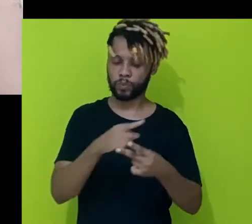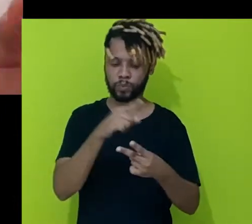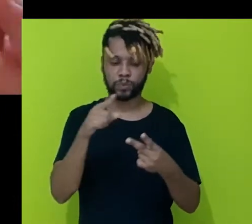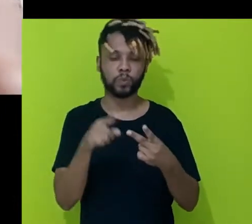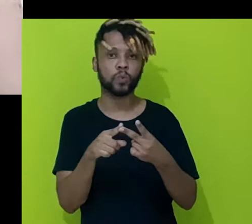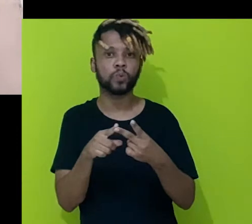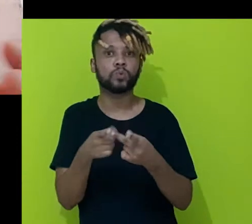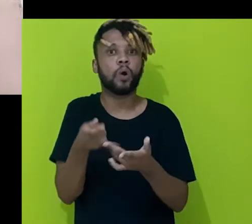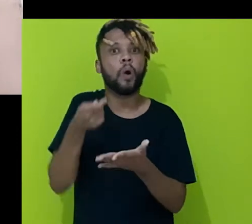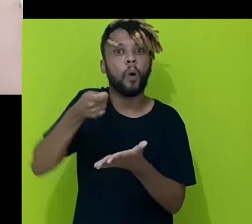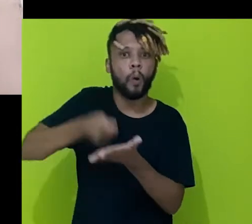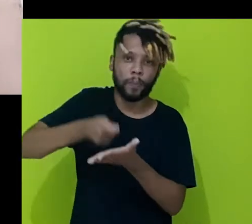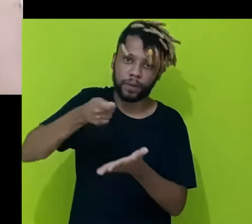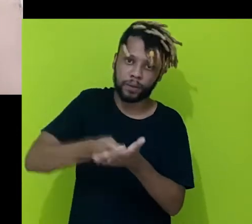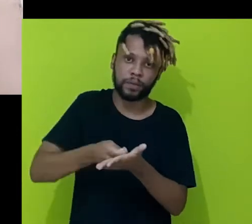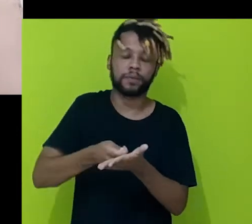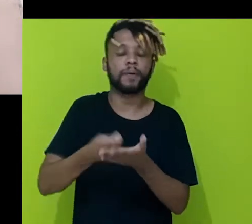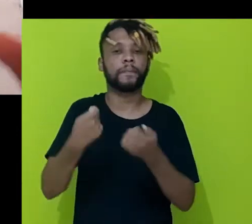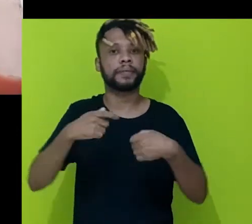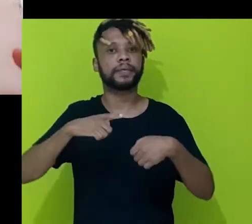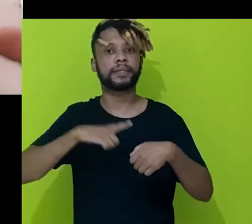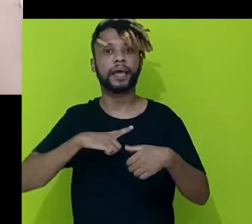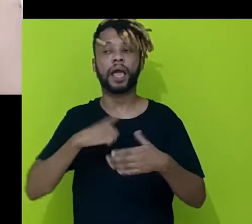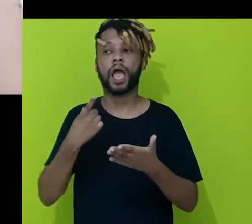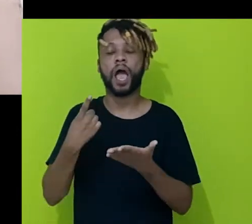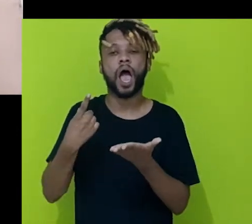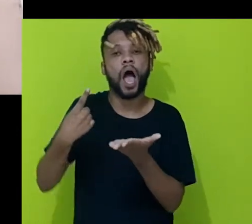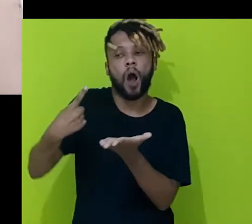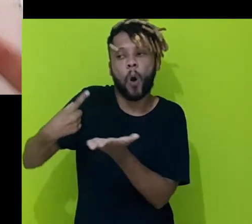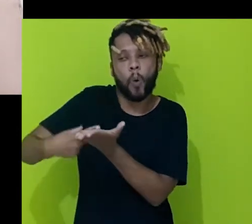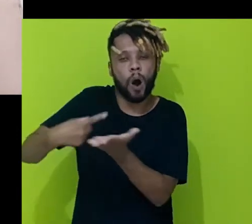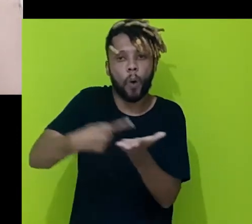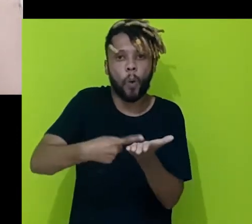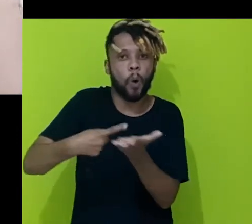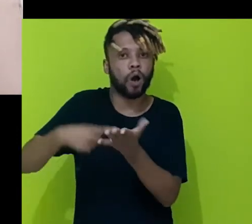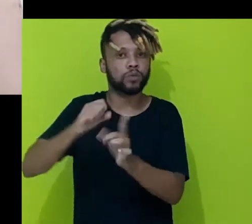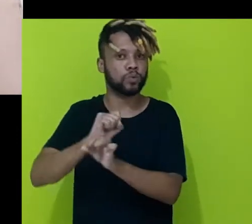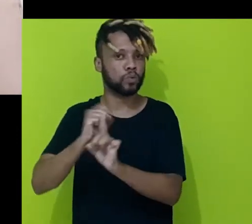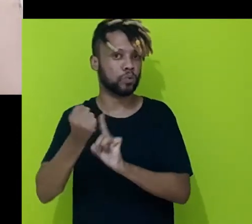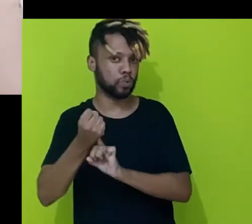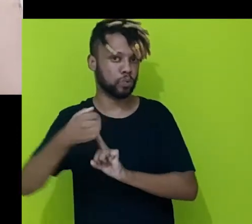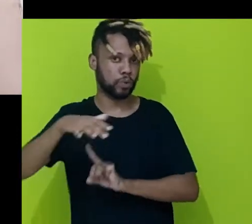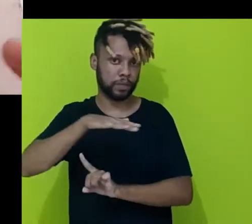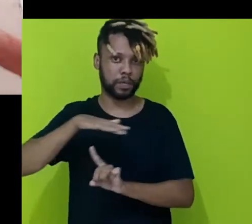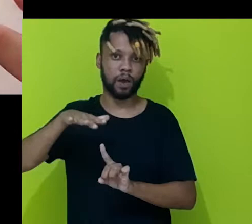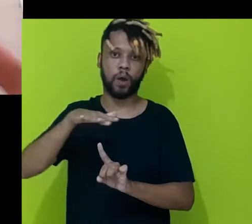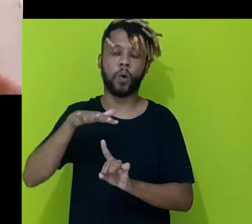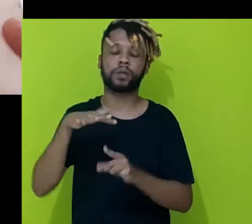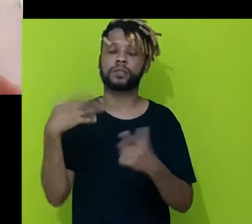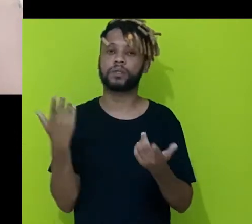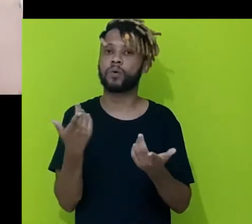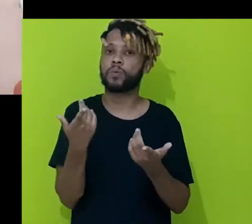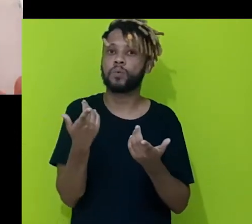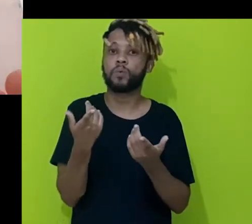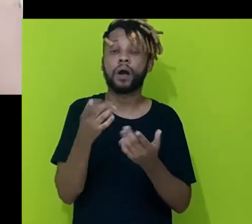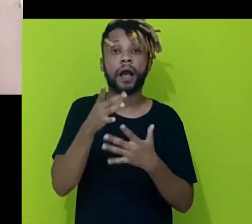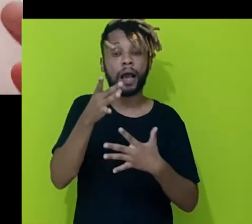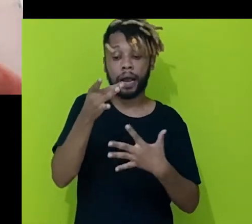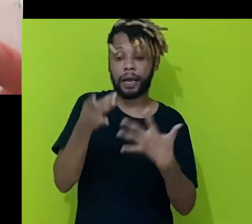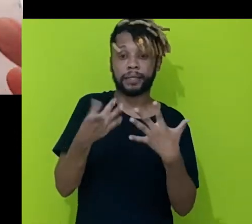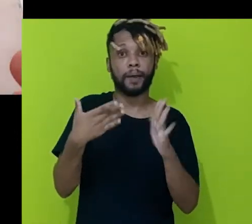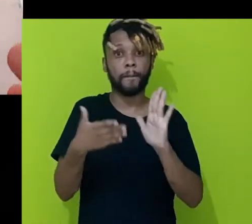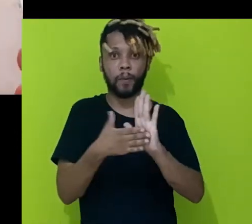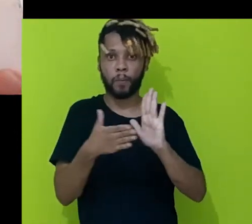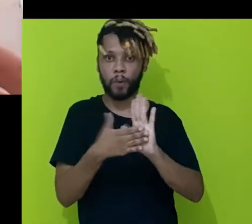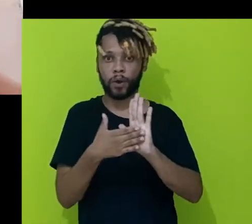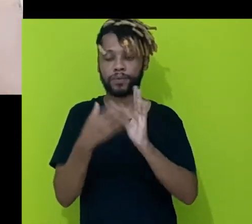obrigatoriamente, seria contrapartida social. Então, no mínimo, cada proposta que você inclui no SALIC vão ter 2 produtos. O